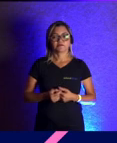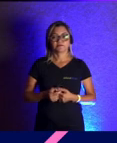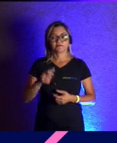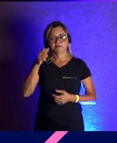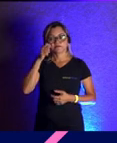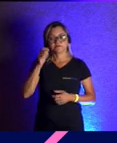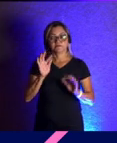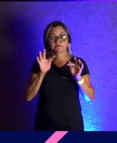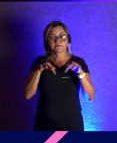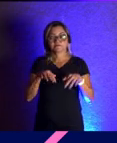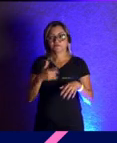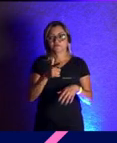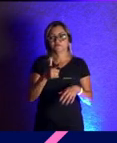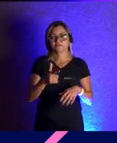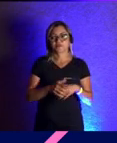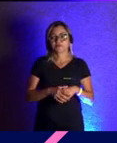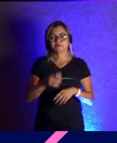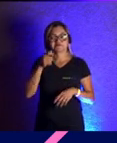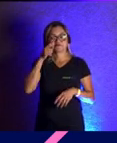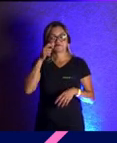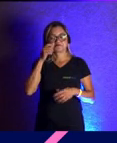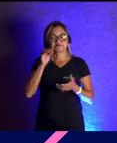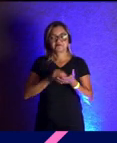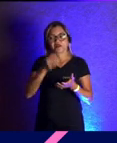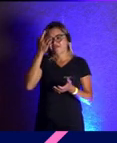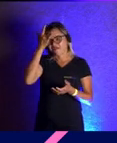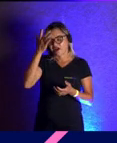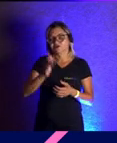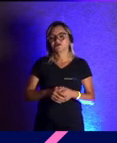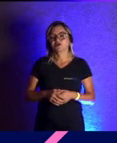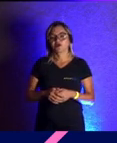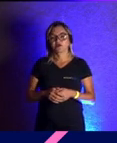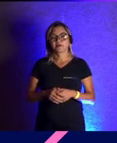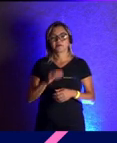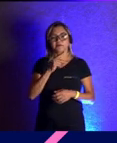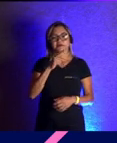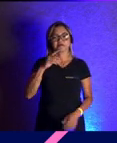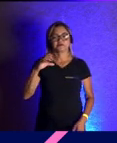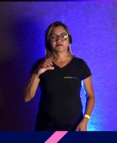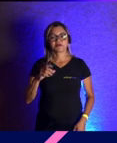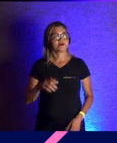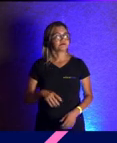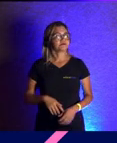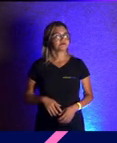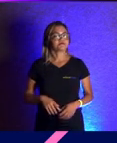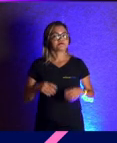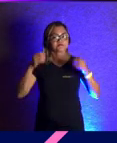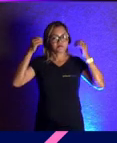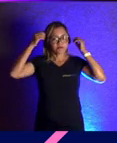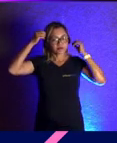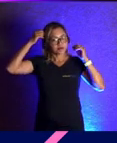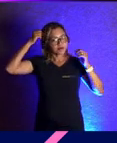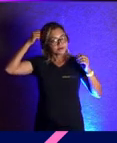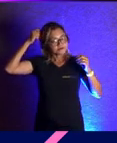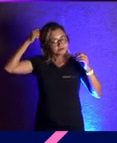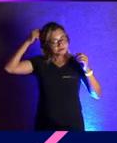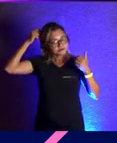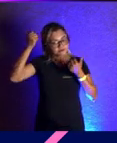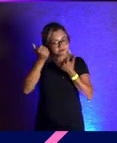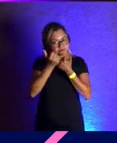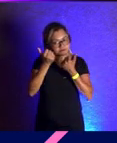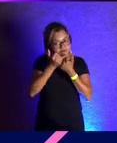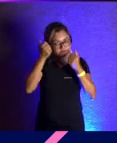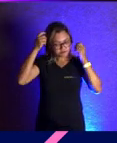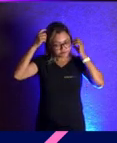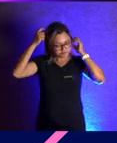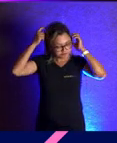finalizar, não existe nenhum interesse, né? Então, é muito fácil você contribuir com o PCC, porque aí é um inimigo comum. É um inimigo comum